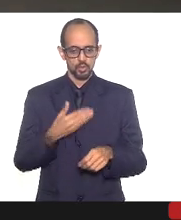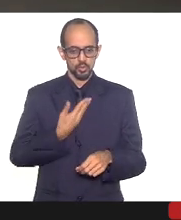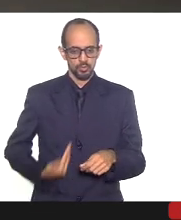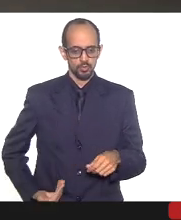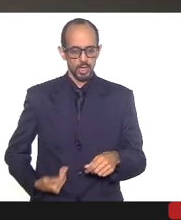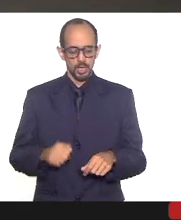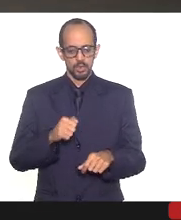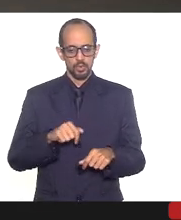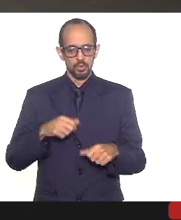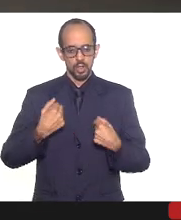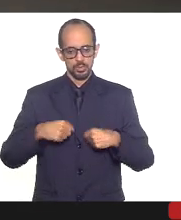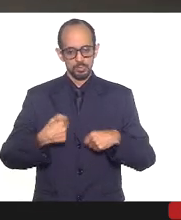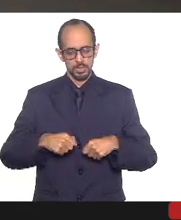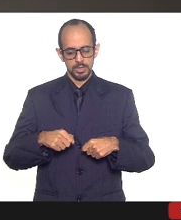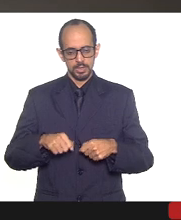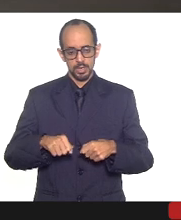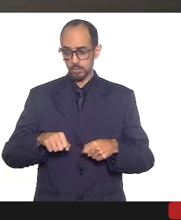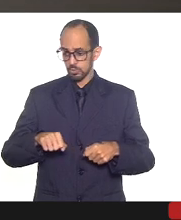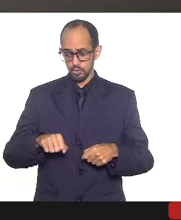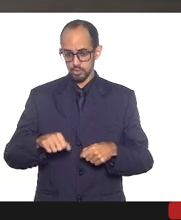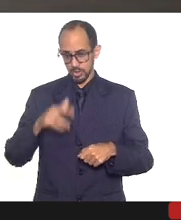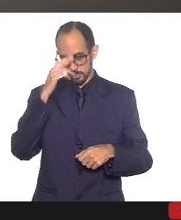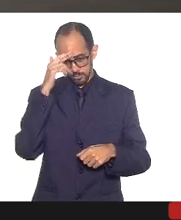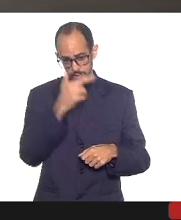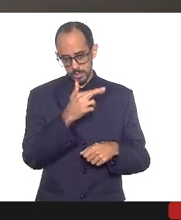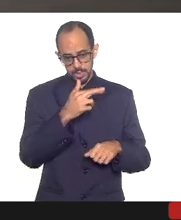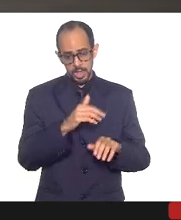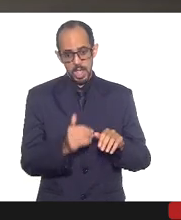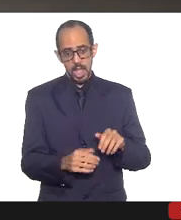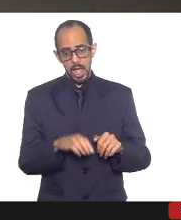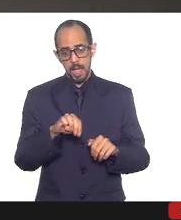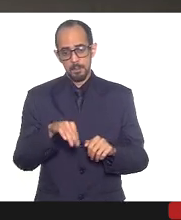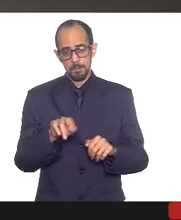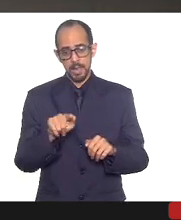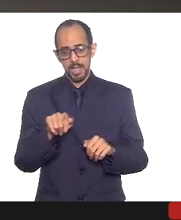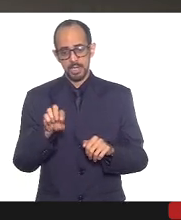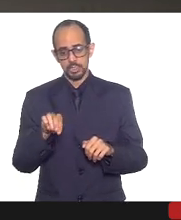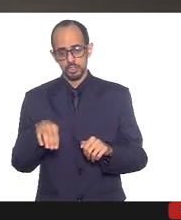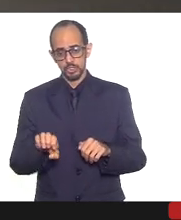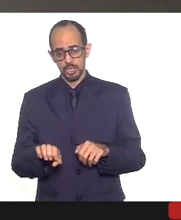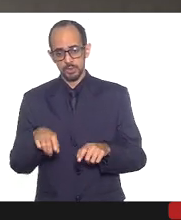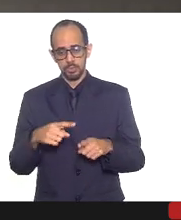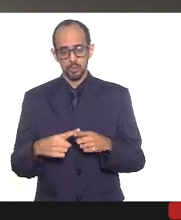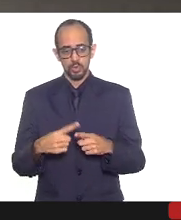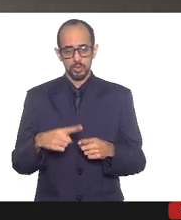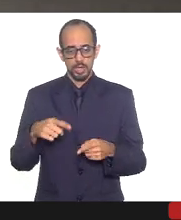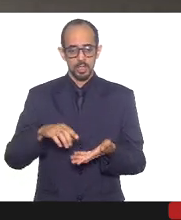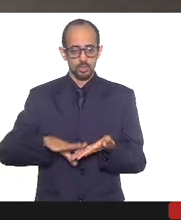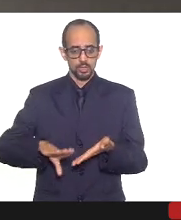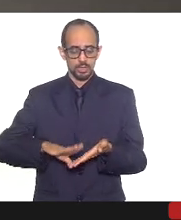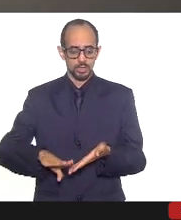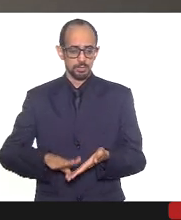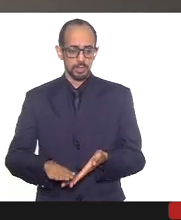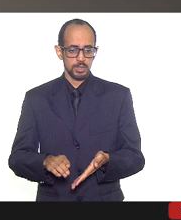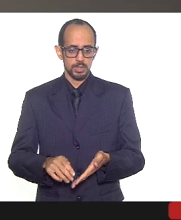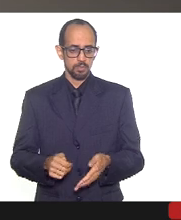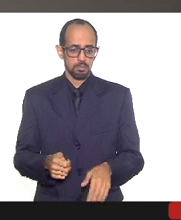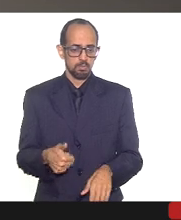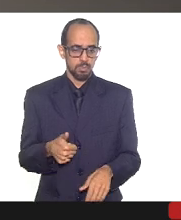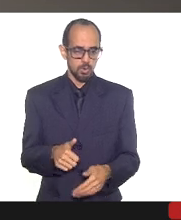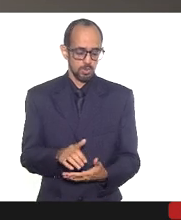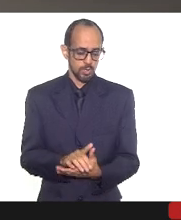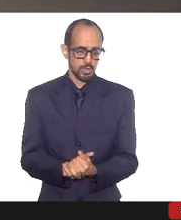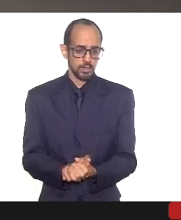margem discricionária para tratar a despesa pública é muito pequena, em função dos limites todos que temos que cumprir, das vinculações que